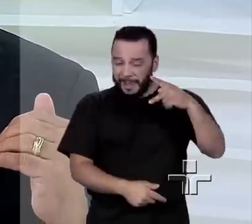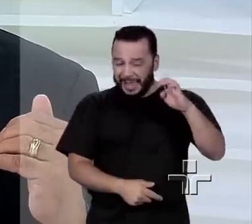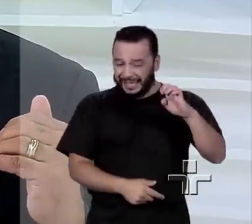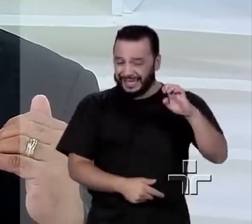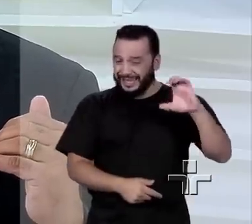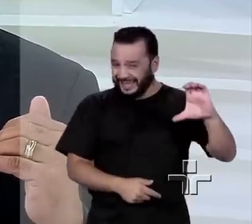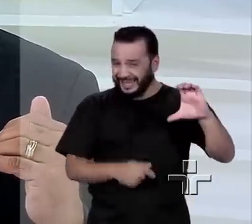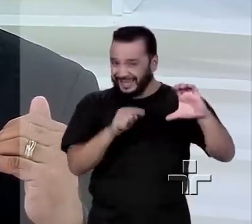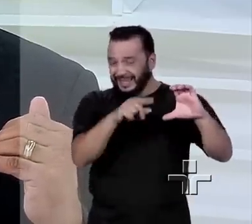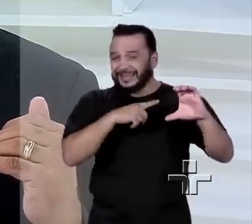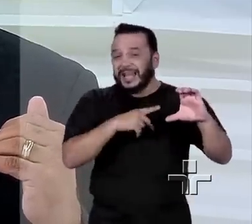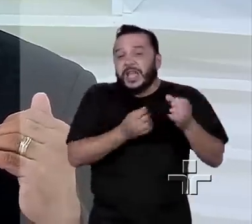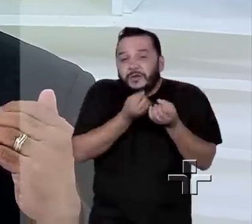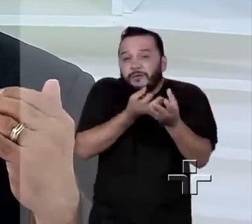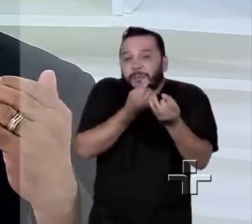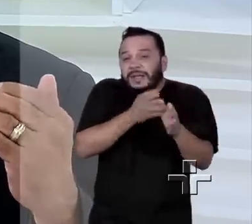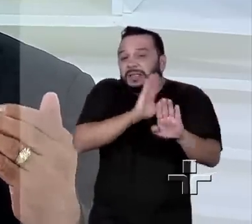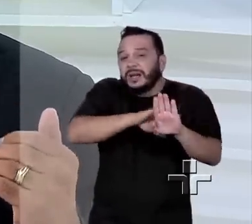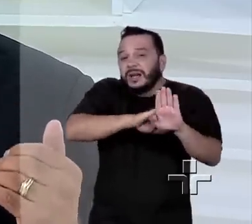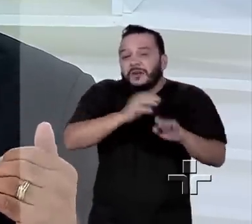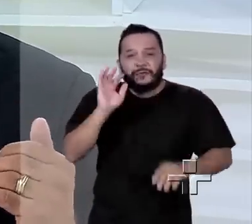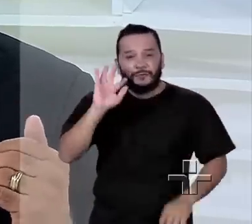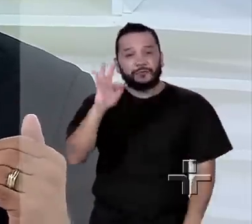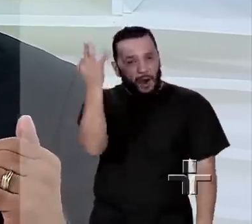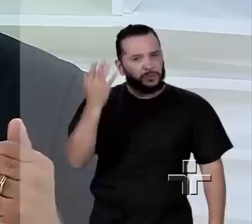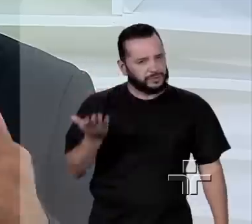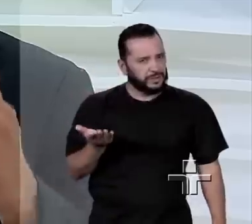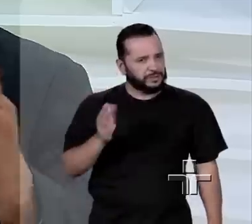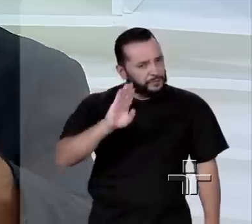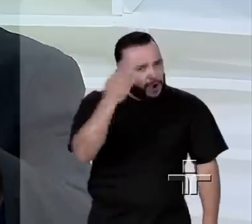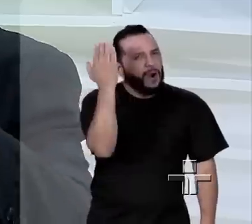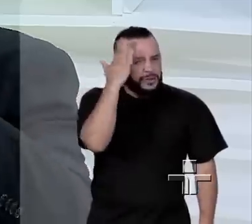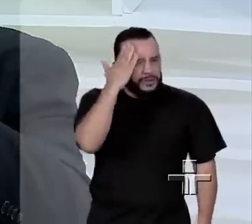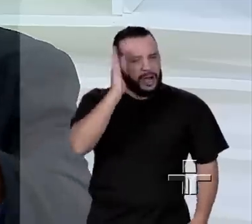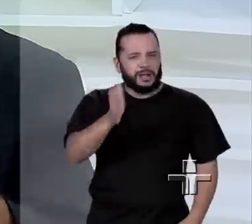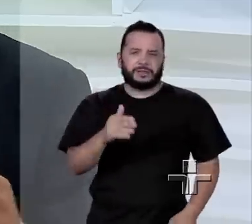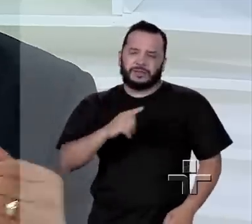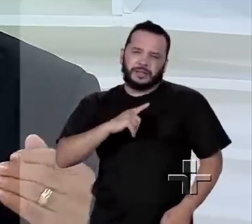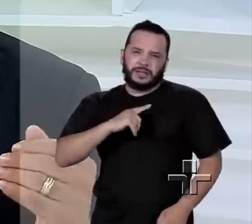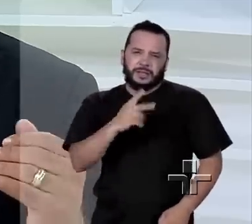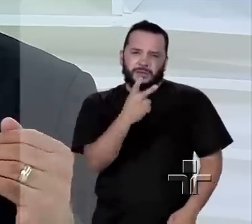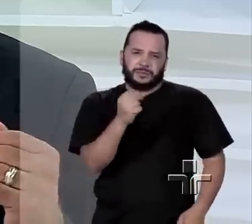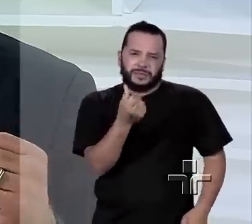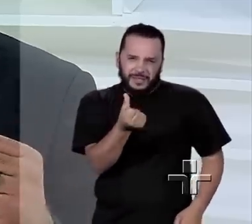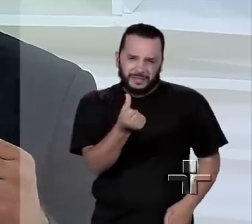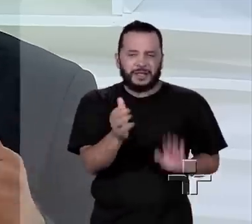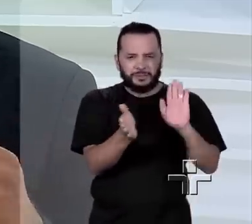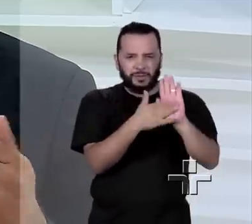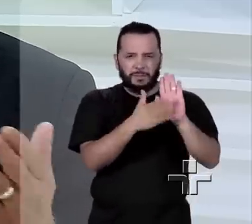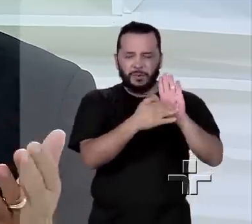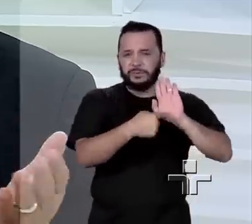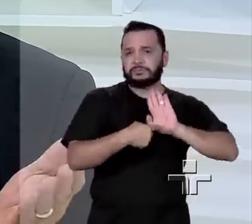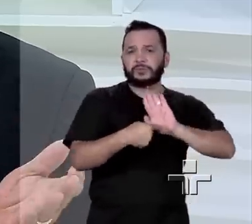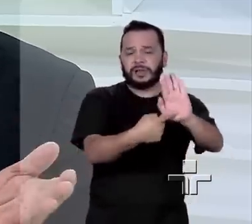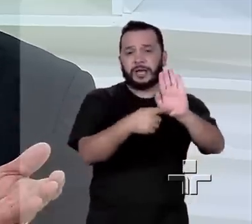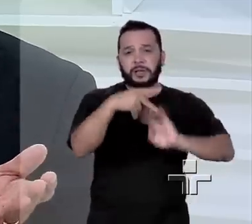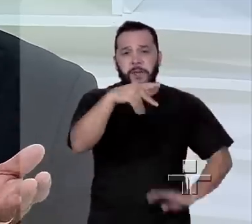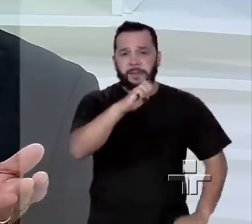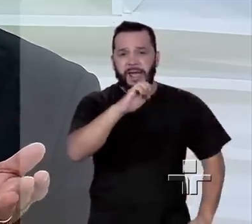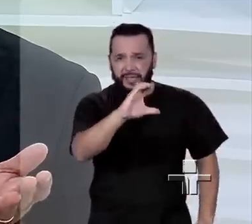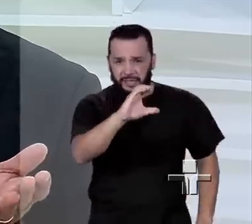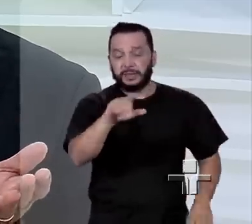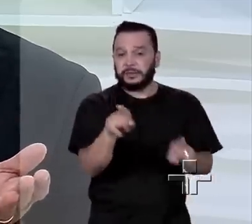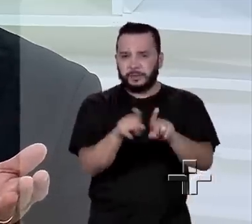com dados do próprio governo. Em 2016, quando foi apresentado a PEC, também